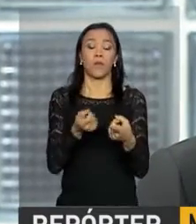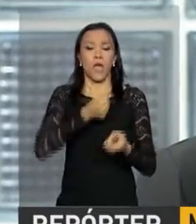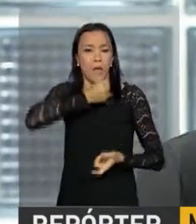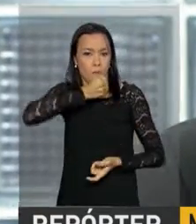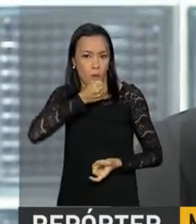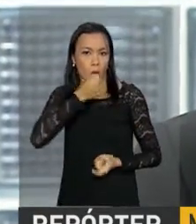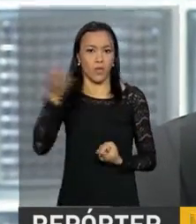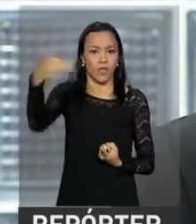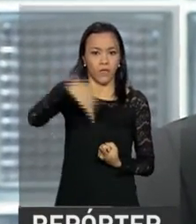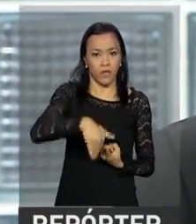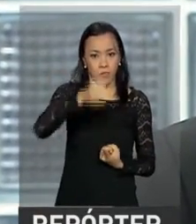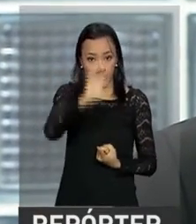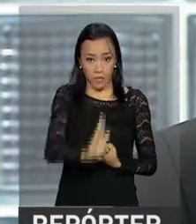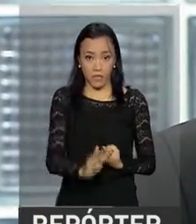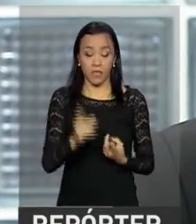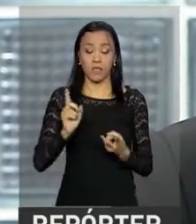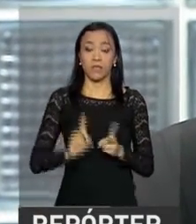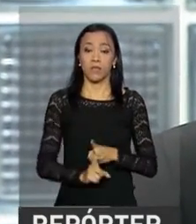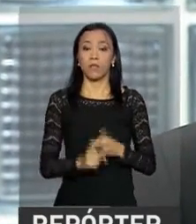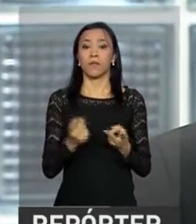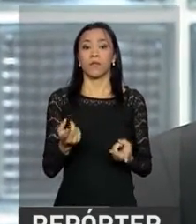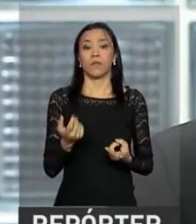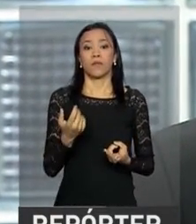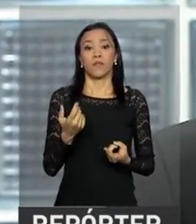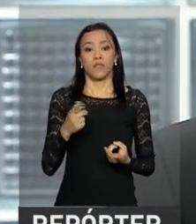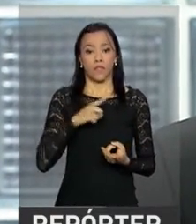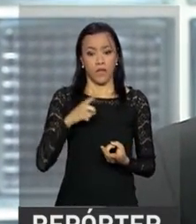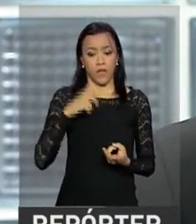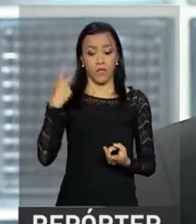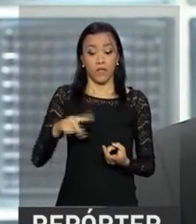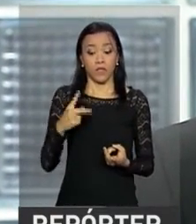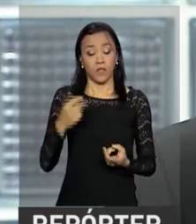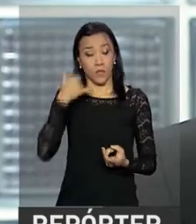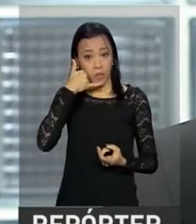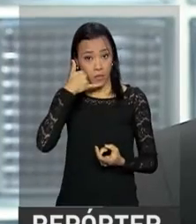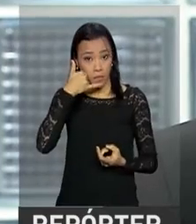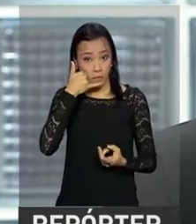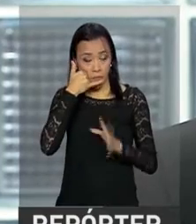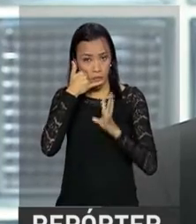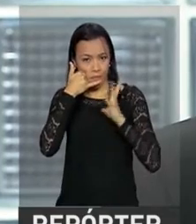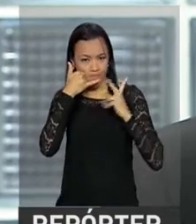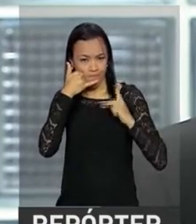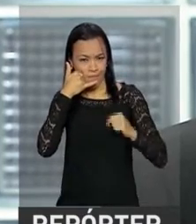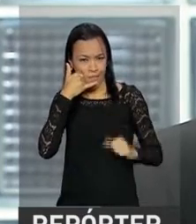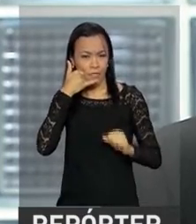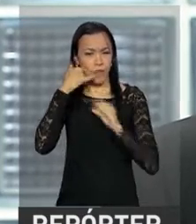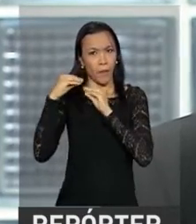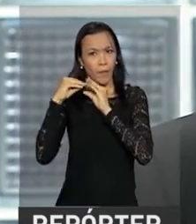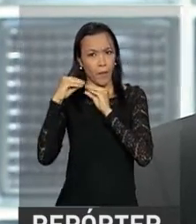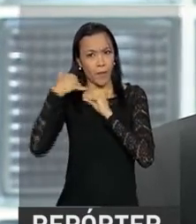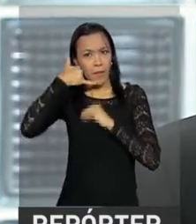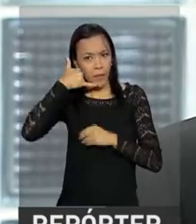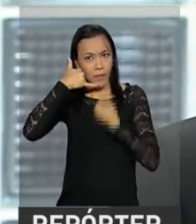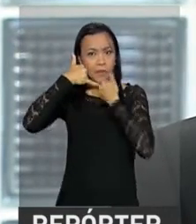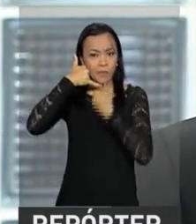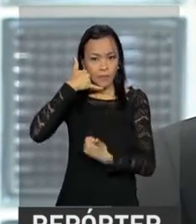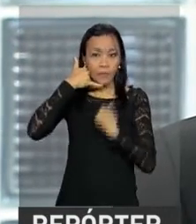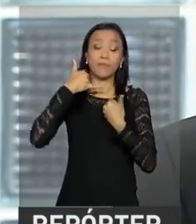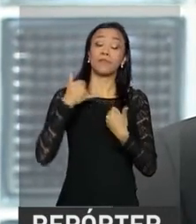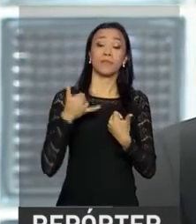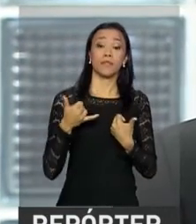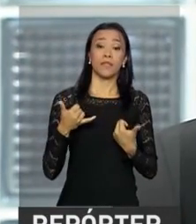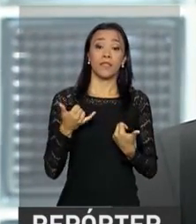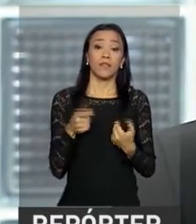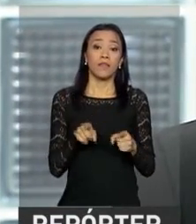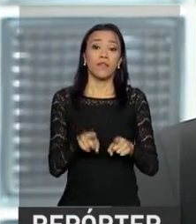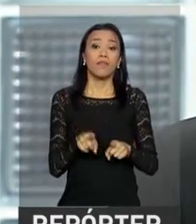no brasil tiver assim a o seu equipamento utilizado de forma limpa o seu sinal limpo acomodado